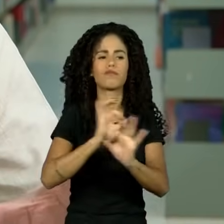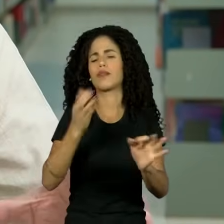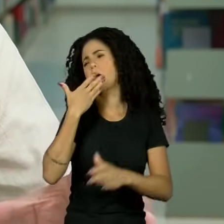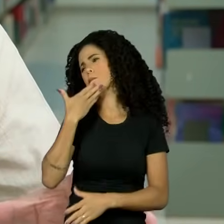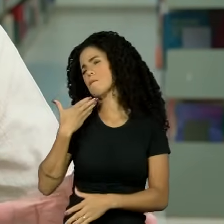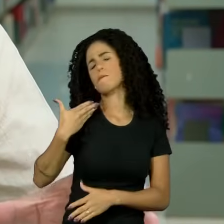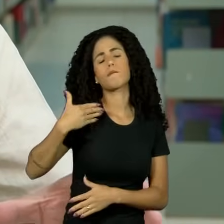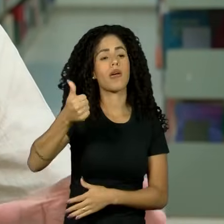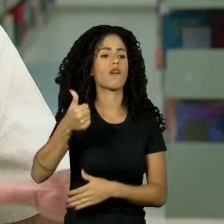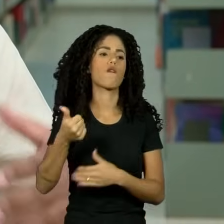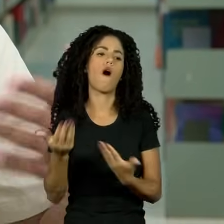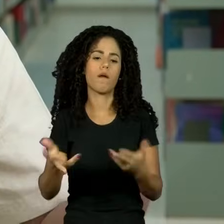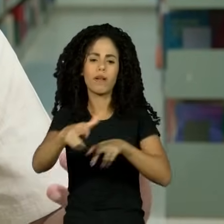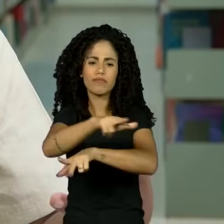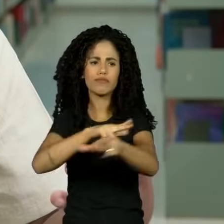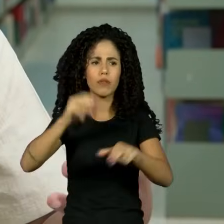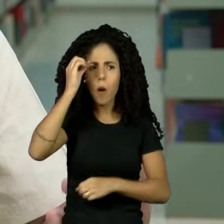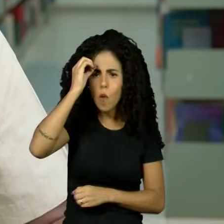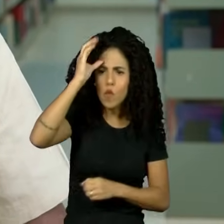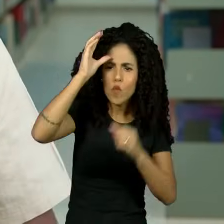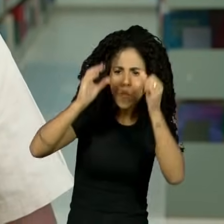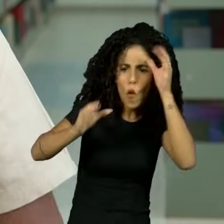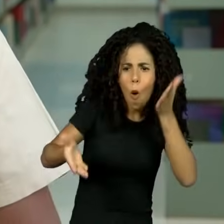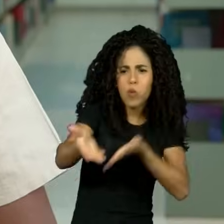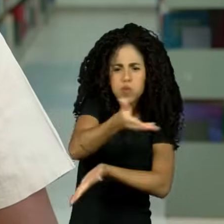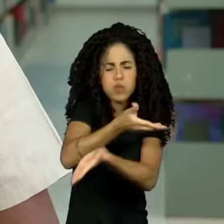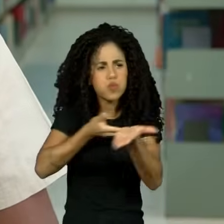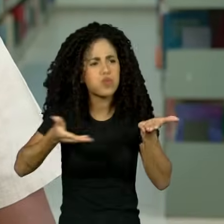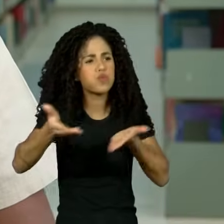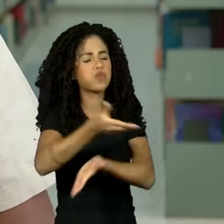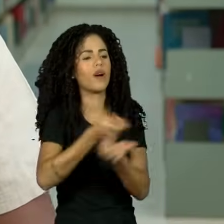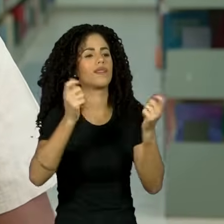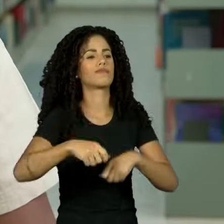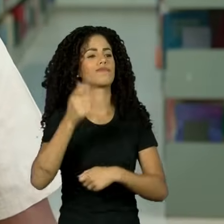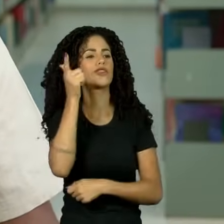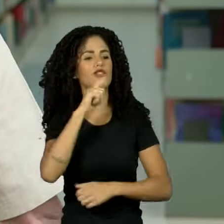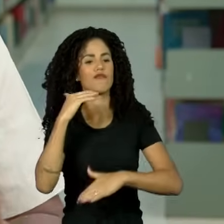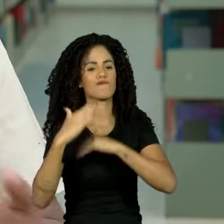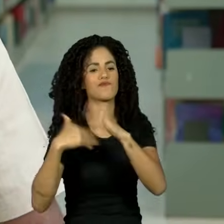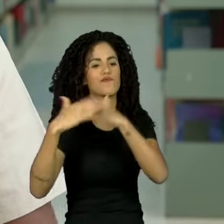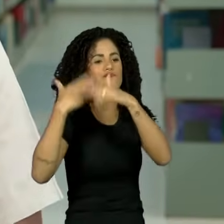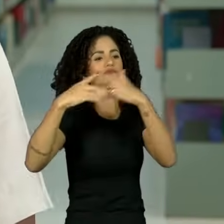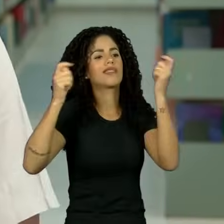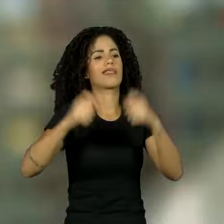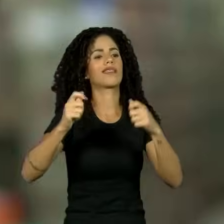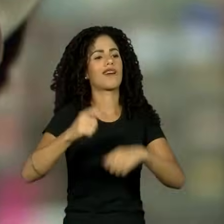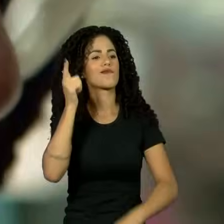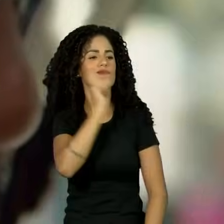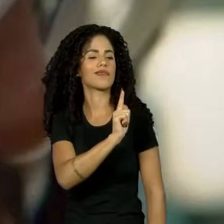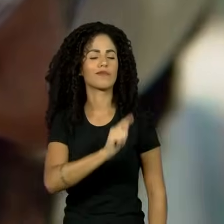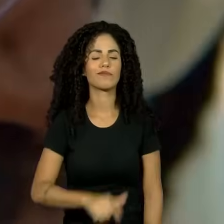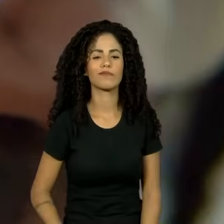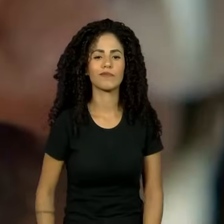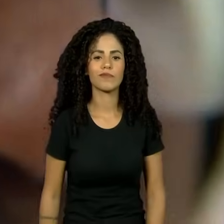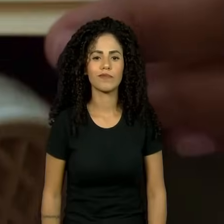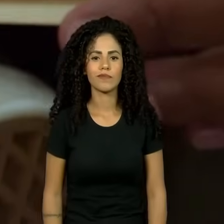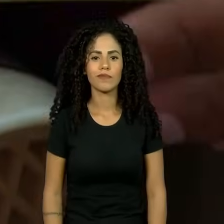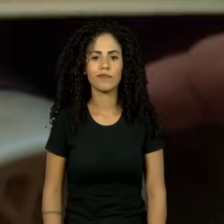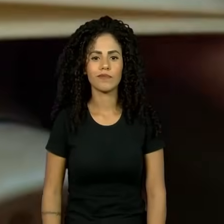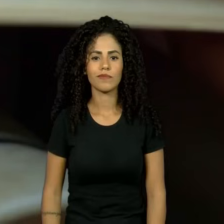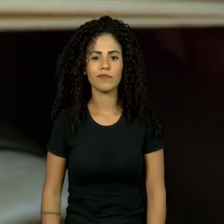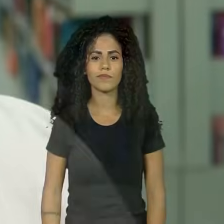para o conhecimento da sociedade e para as possibilidades de reflexão que a gente pode construir.